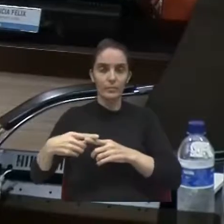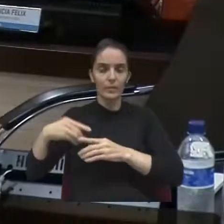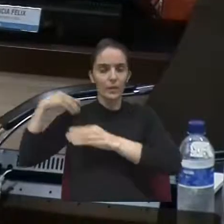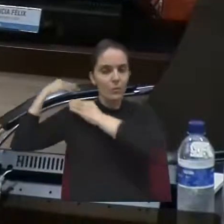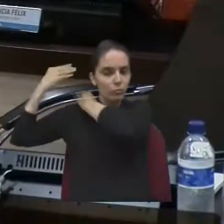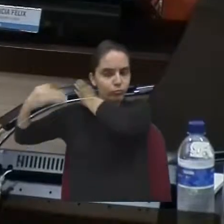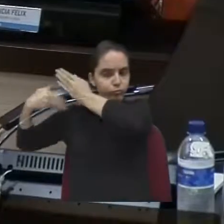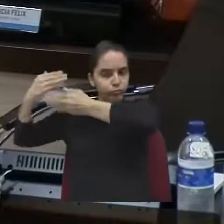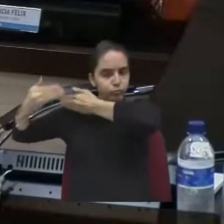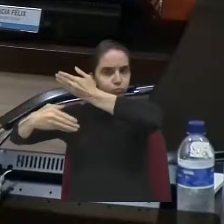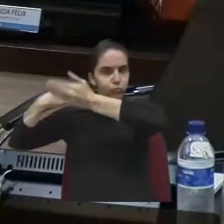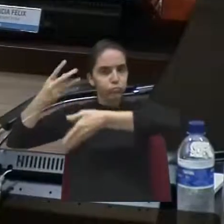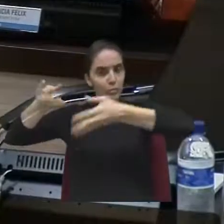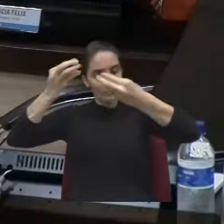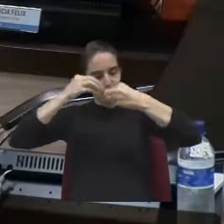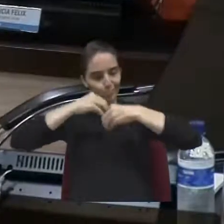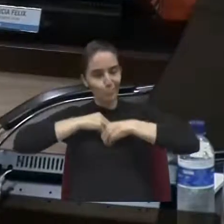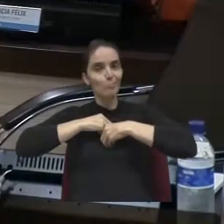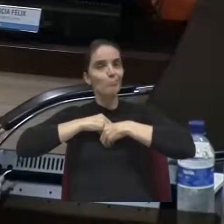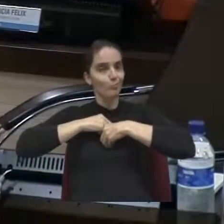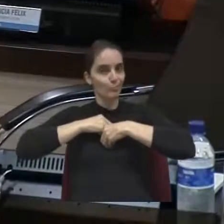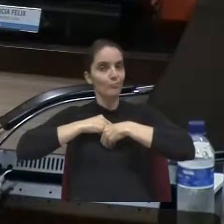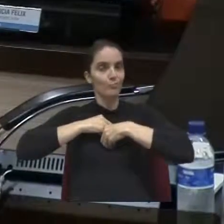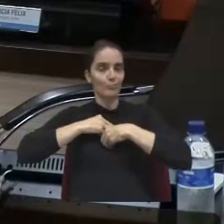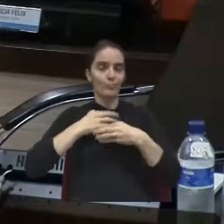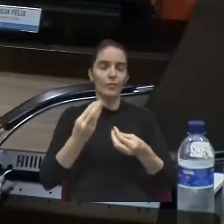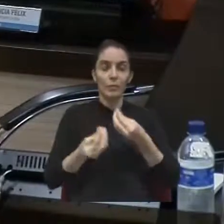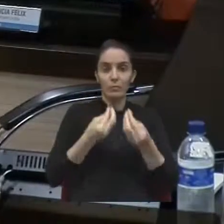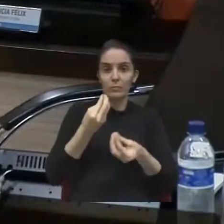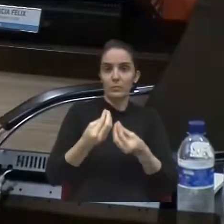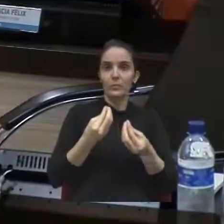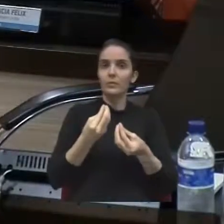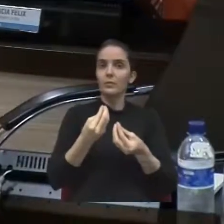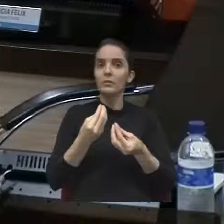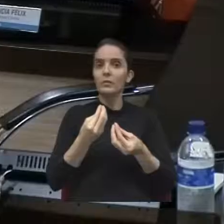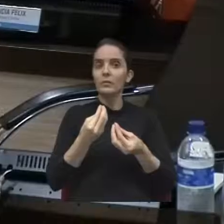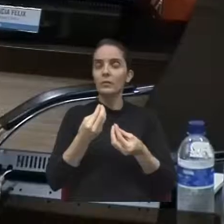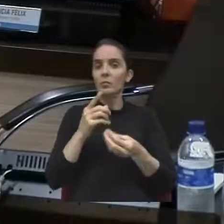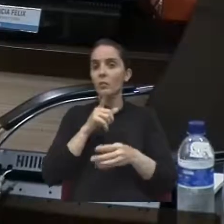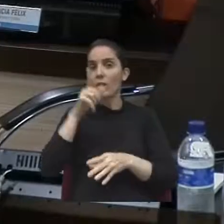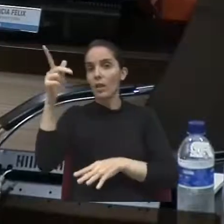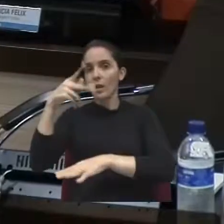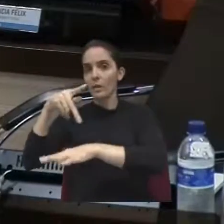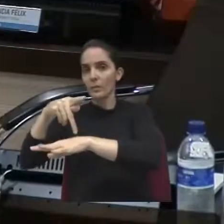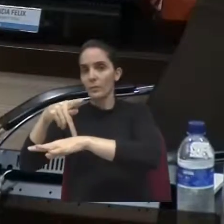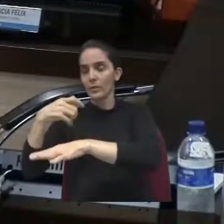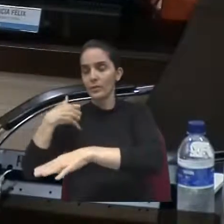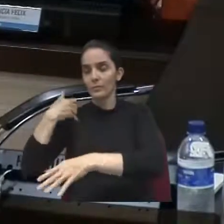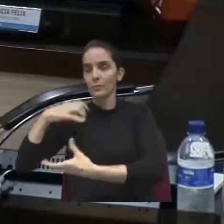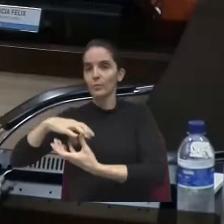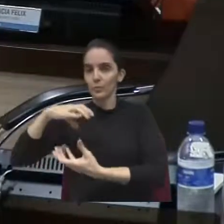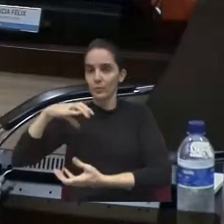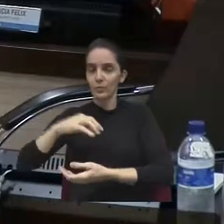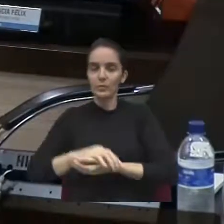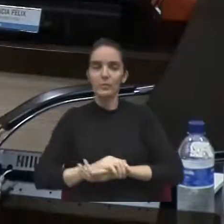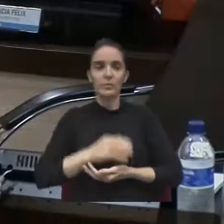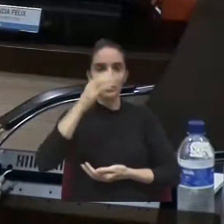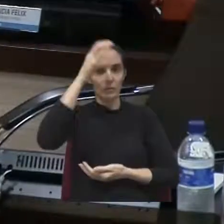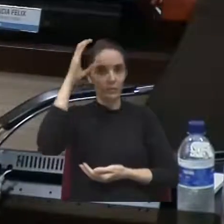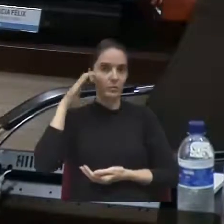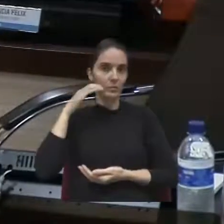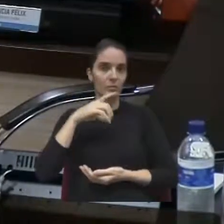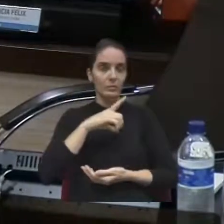com que essas pessoas são tratadas lá neste país. Tenho familiares que